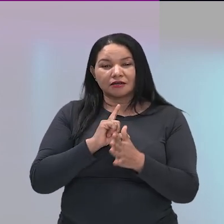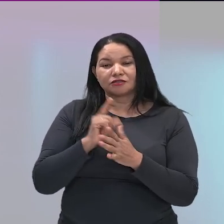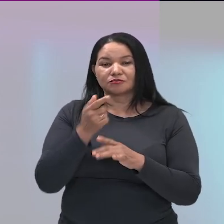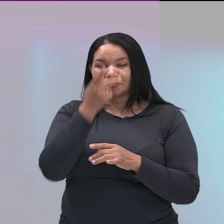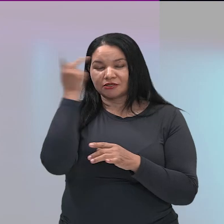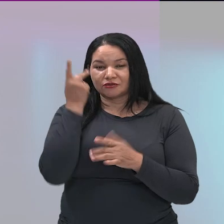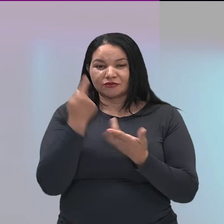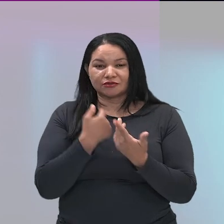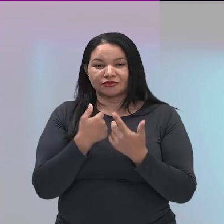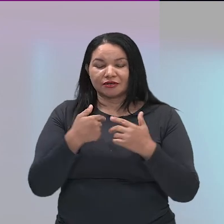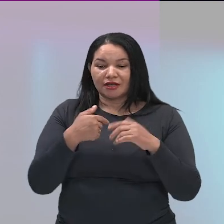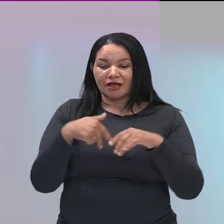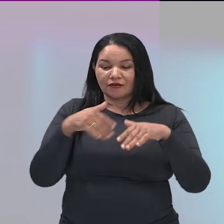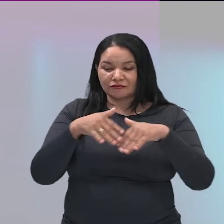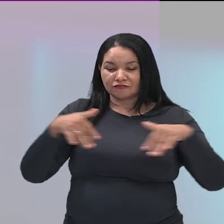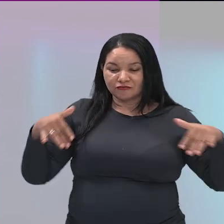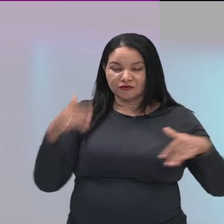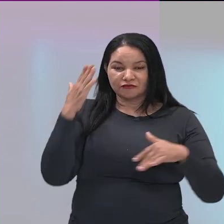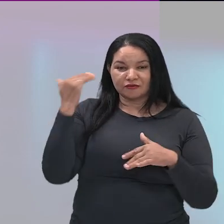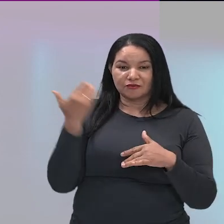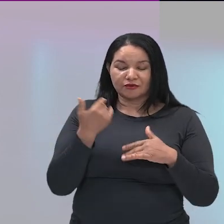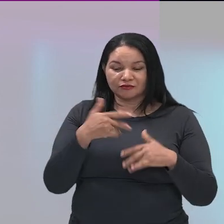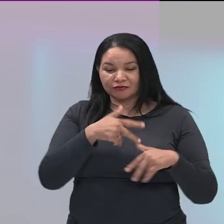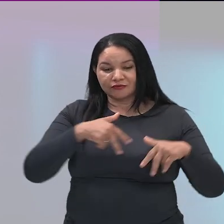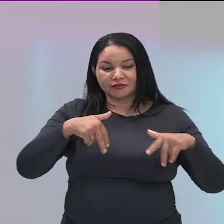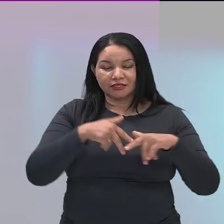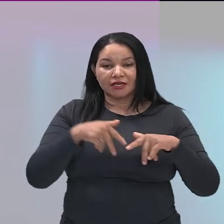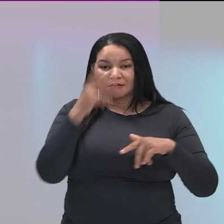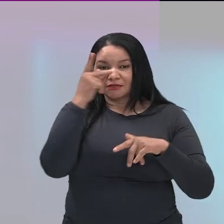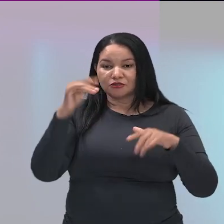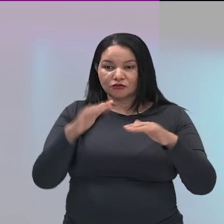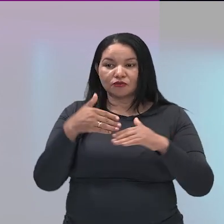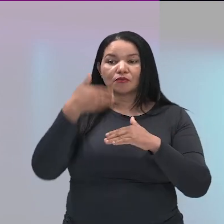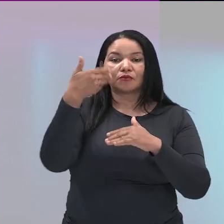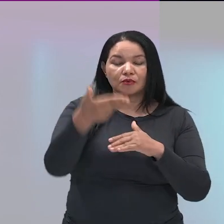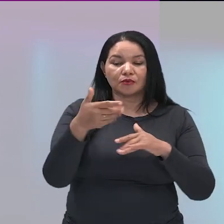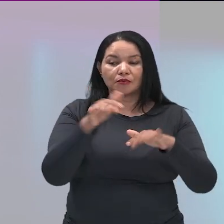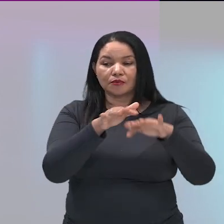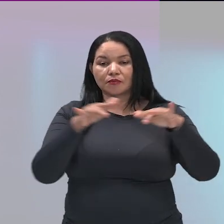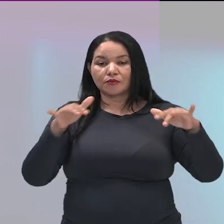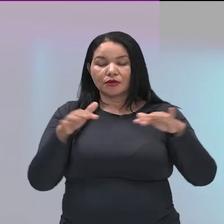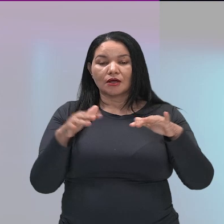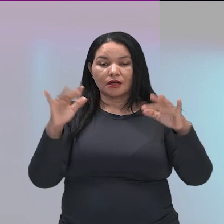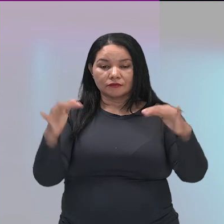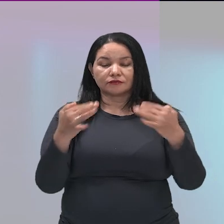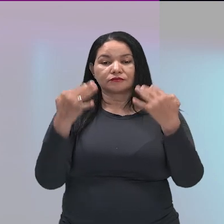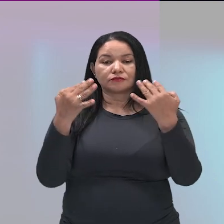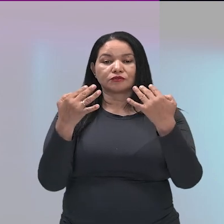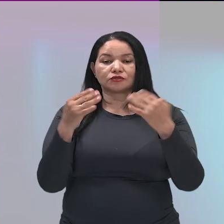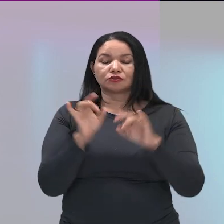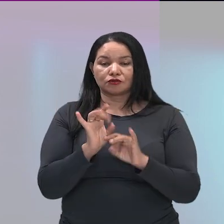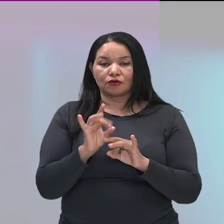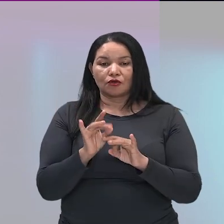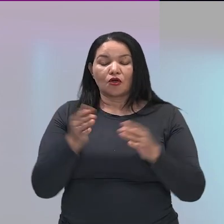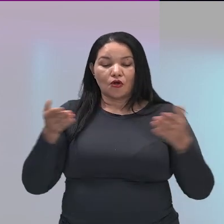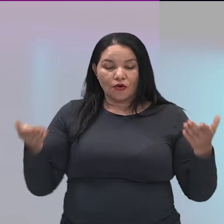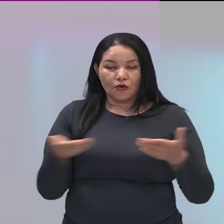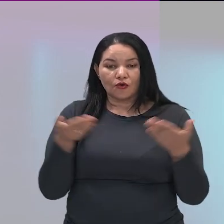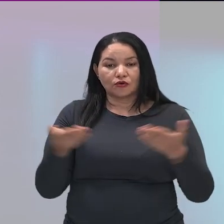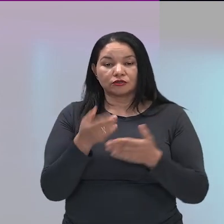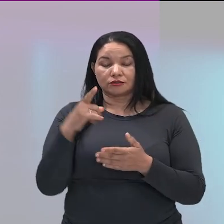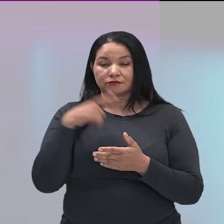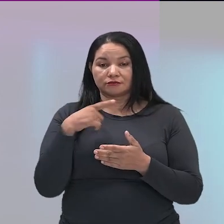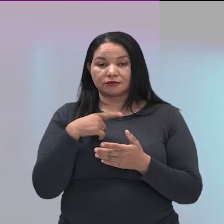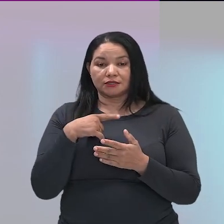de um cenário, de um palco, encenavam e o público era apenas o espectador. Hoje existem peças teatrais,